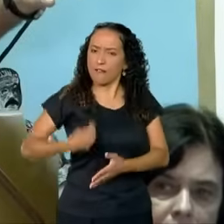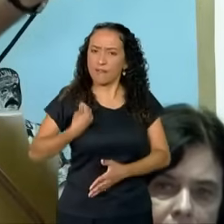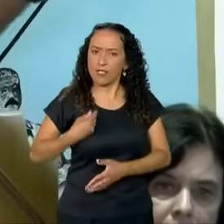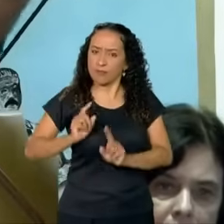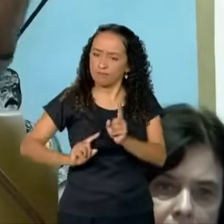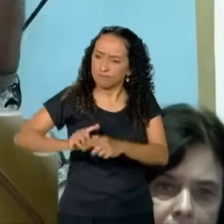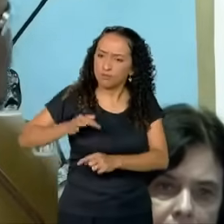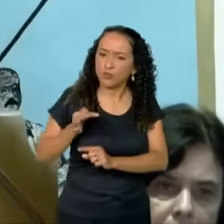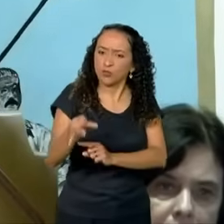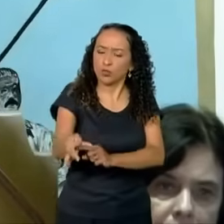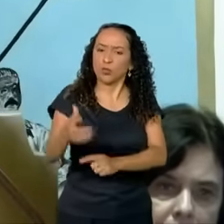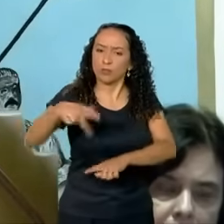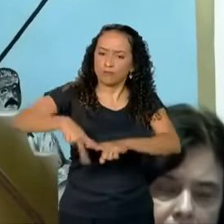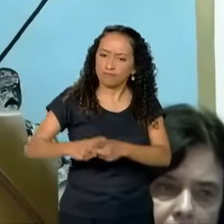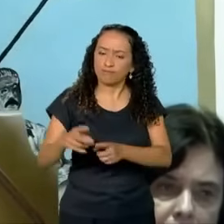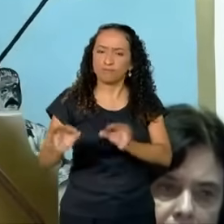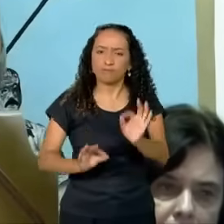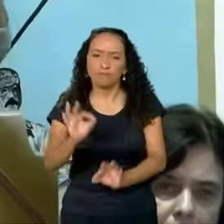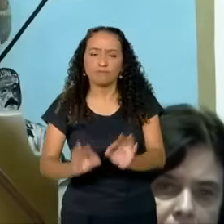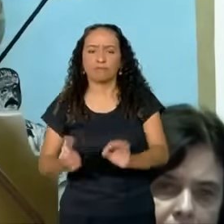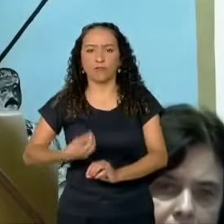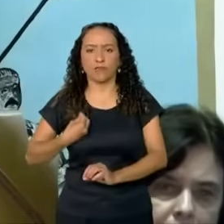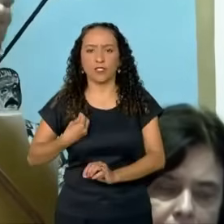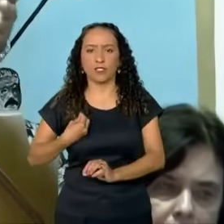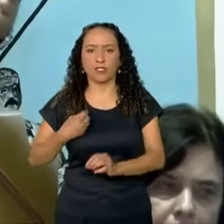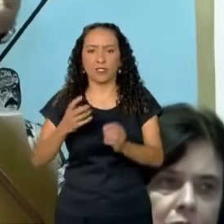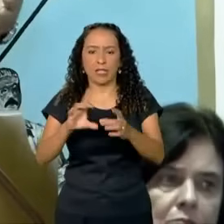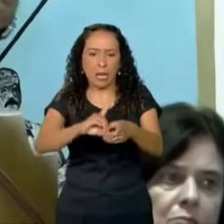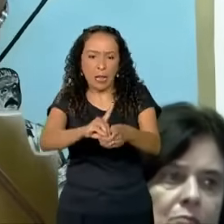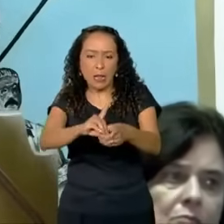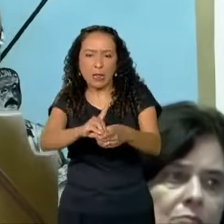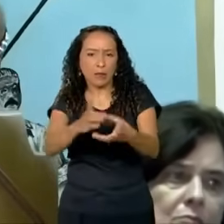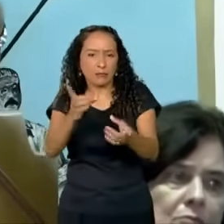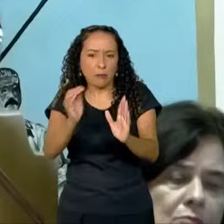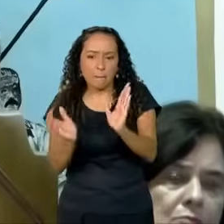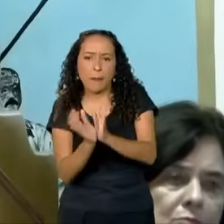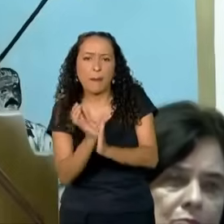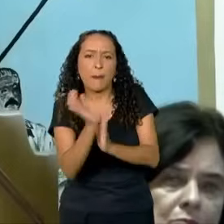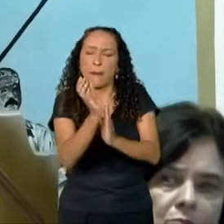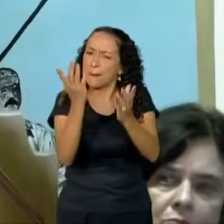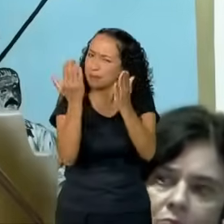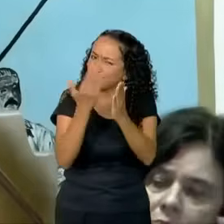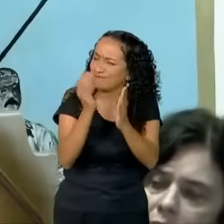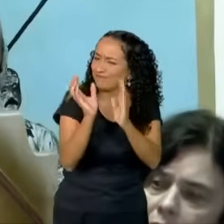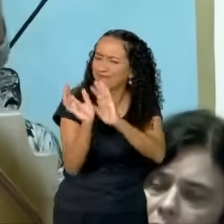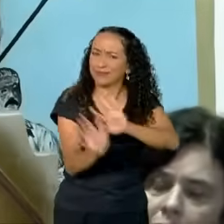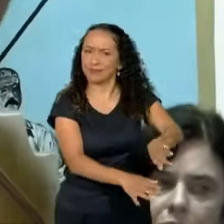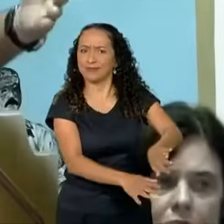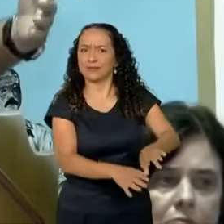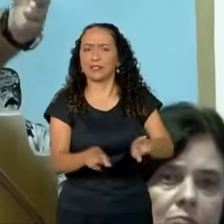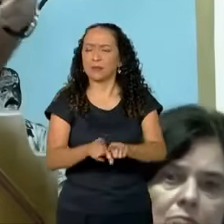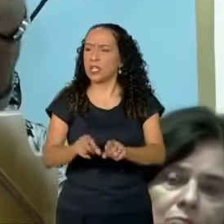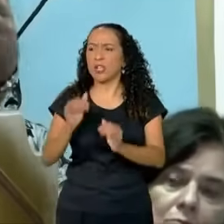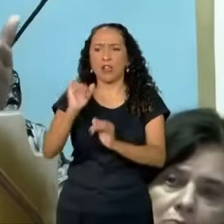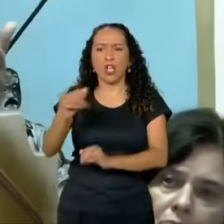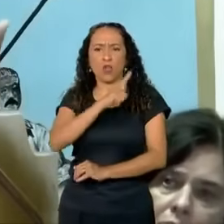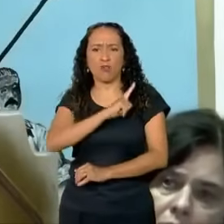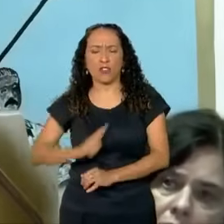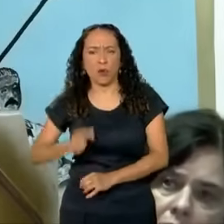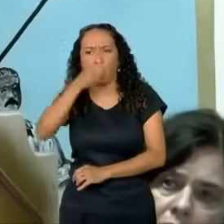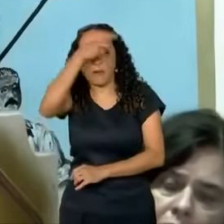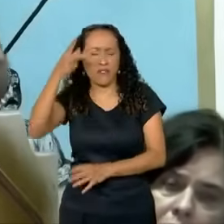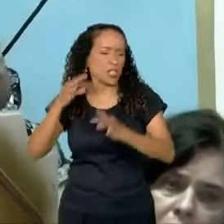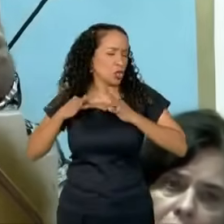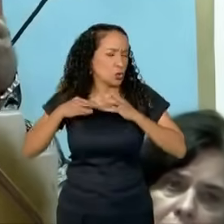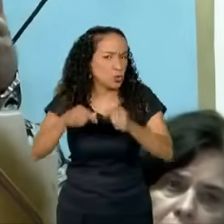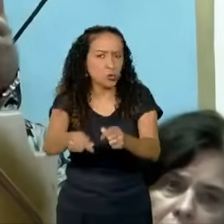frente, desburocratizando, porque não adianta dizer que tem o dinheiro se o dinheiro não chega. Isso vale para o prefeito, vale para o governador e vale para o presidente.